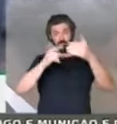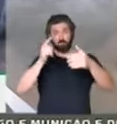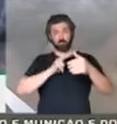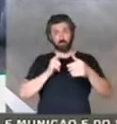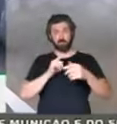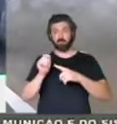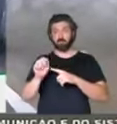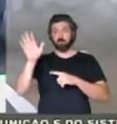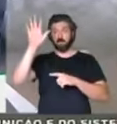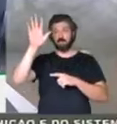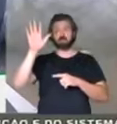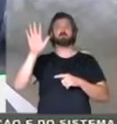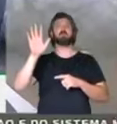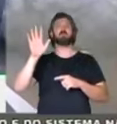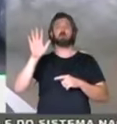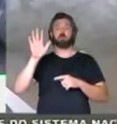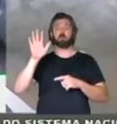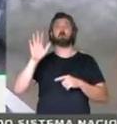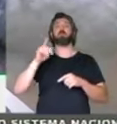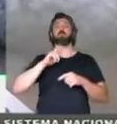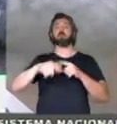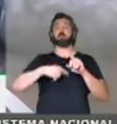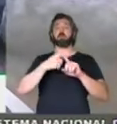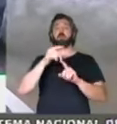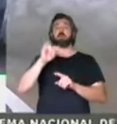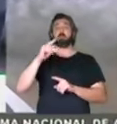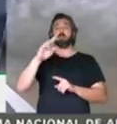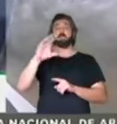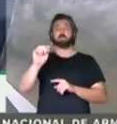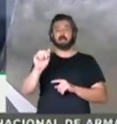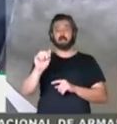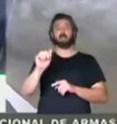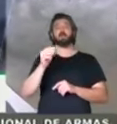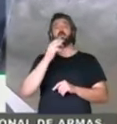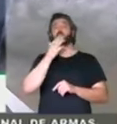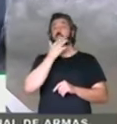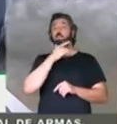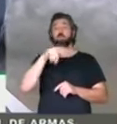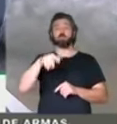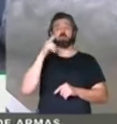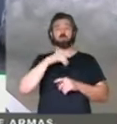ter a inflação, mas ele também vai ter o crescimento do Brasil. Isso é uma busca da